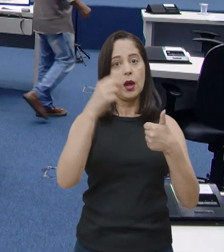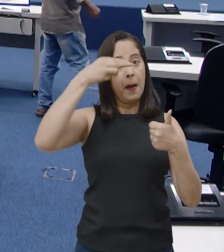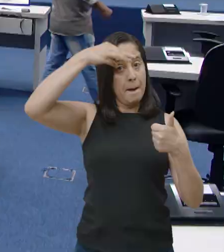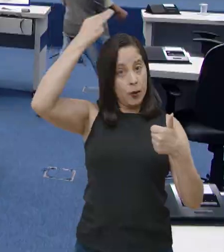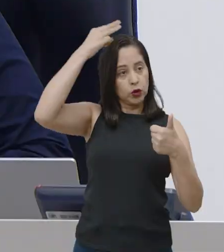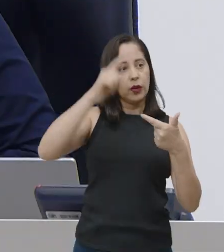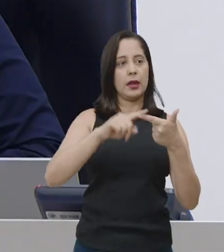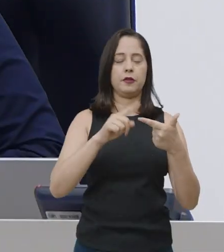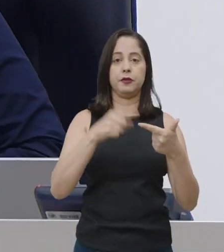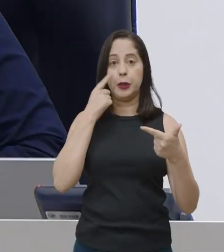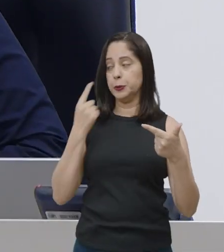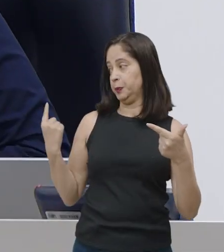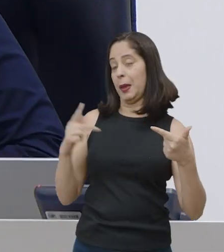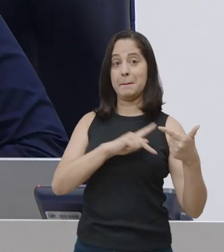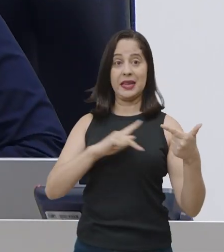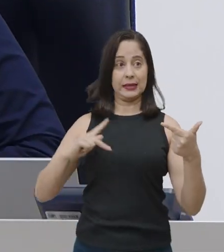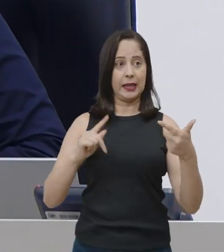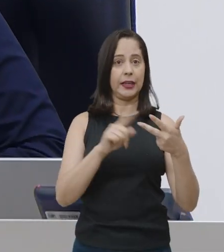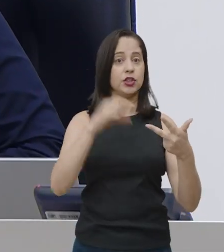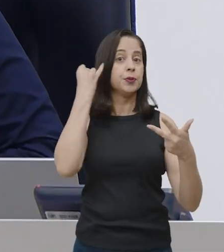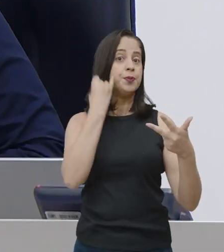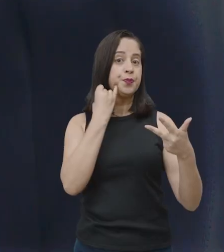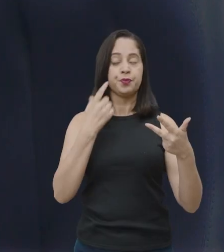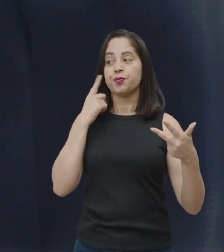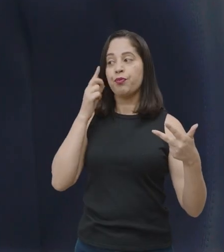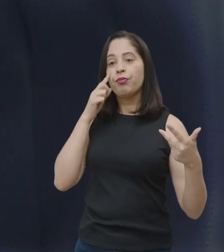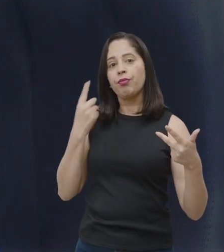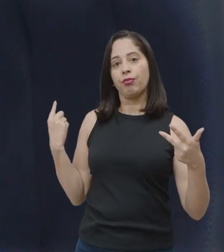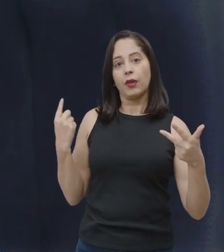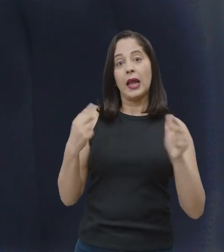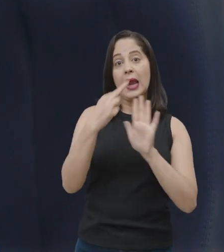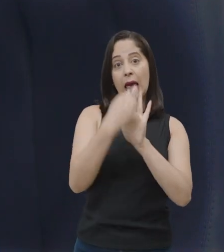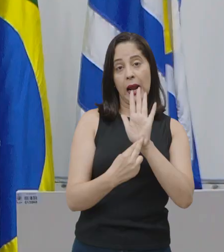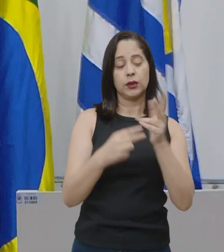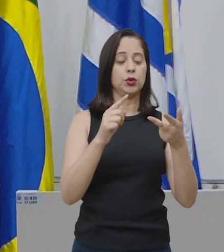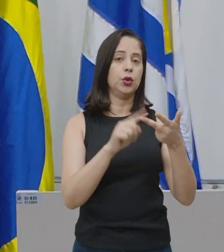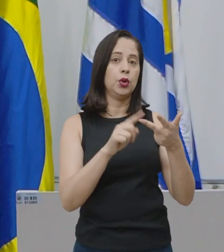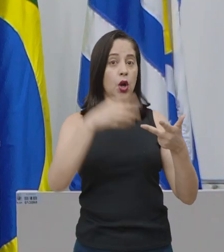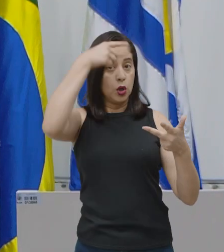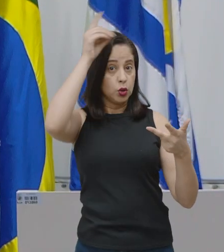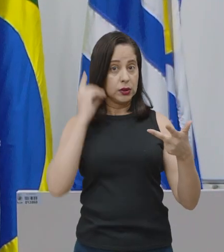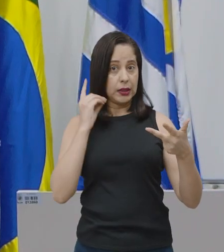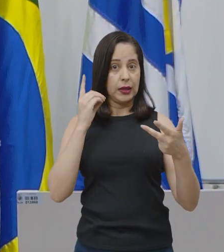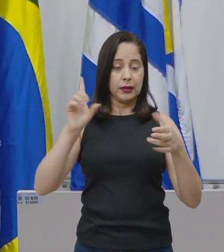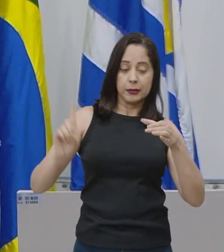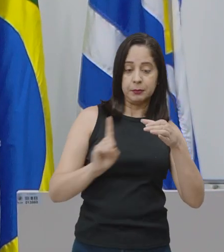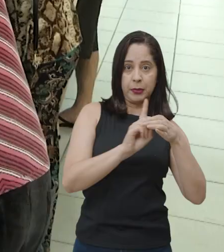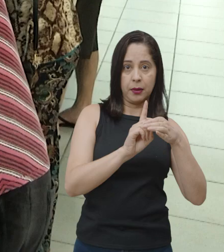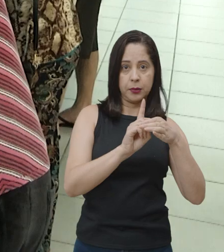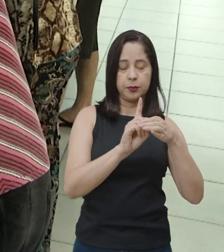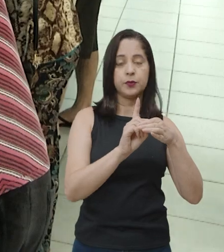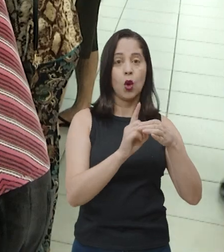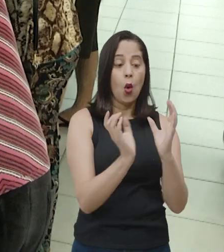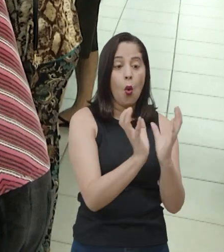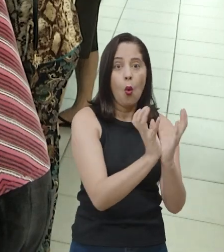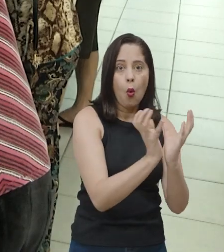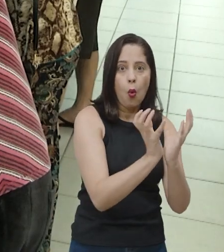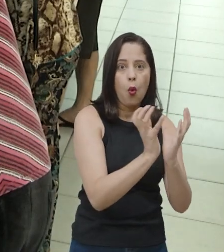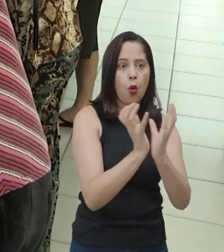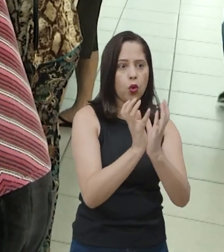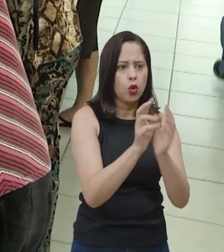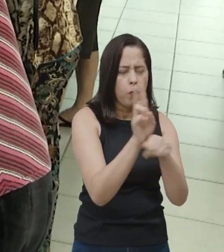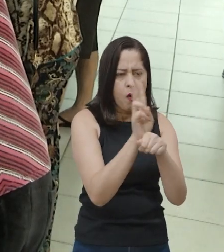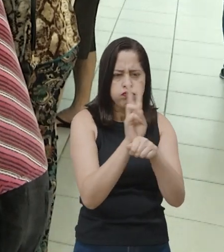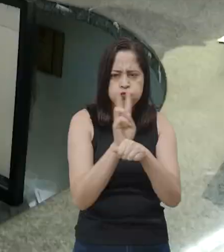os vereadores Milton Vieira Filho como presidente, Zé Luiz como relator e Dulce Rita como membro. É papel do